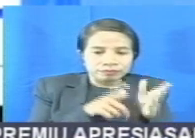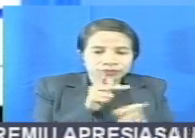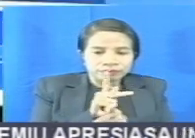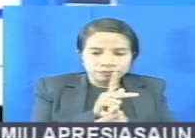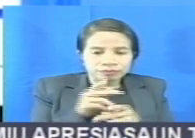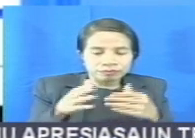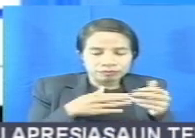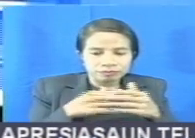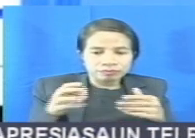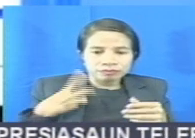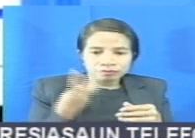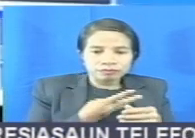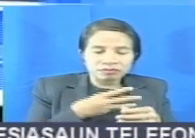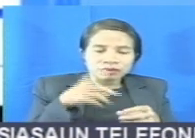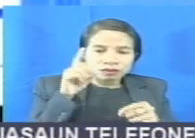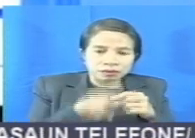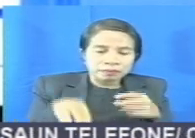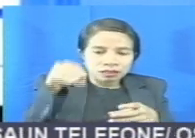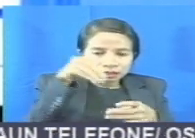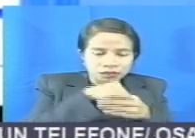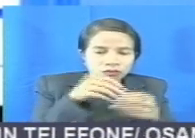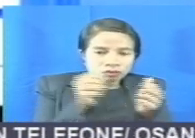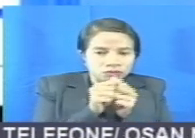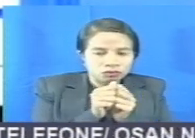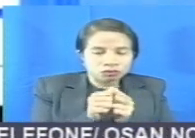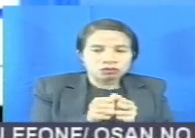ser a label a CAHOR, tama competência